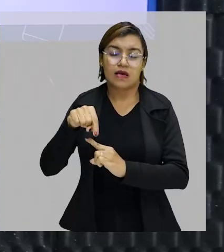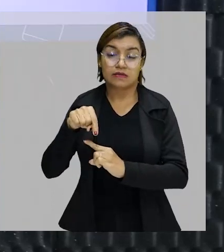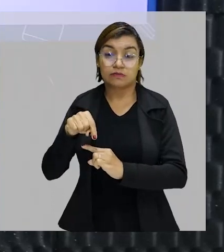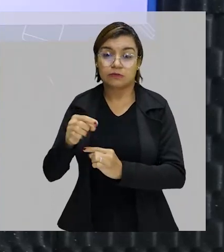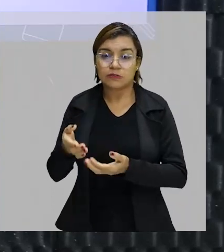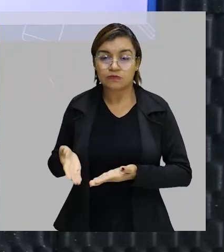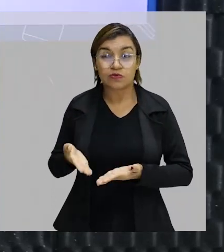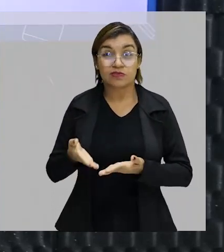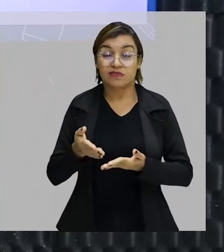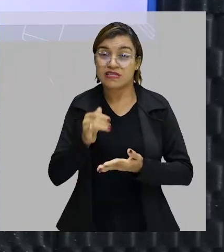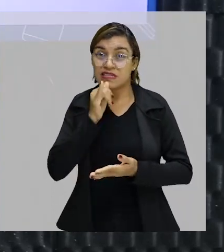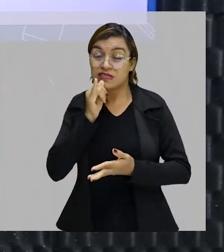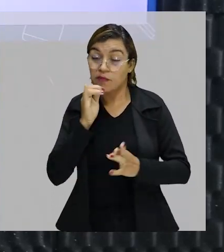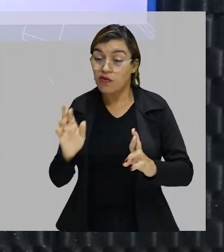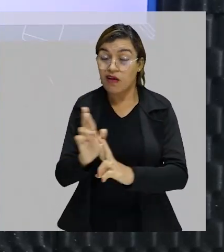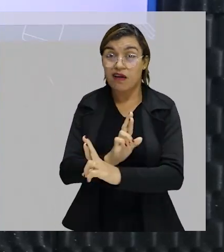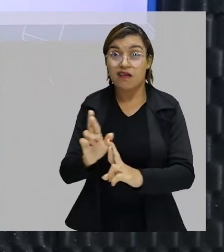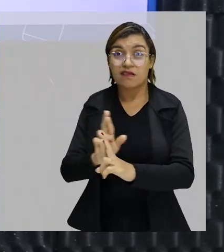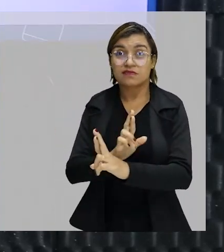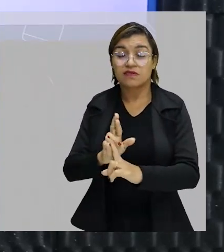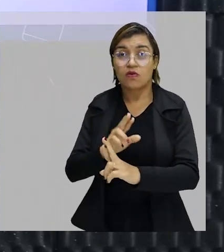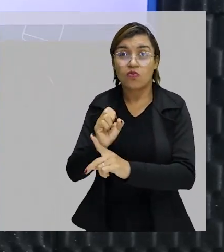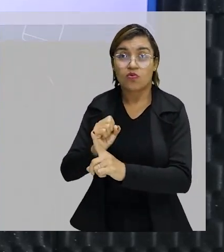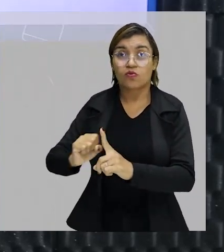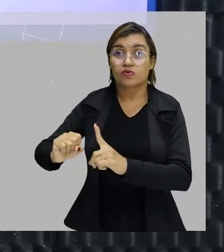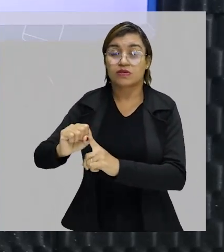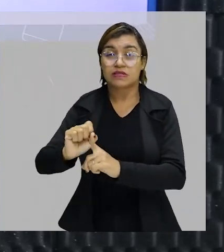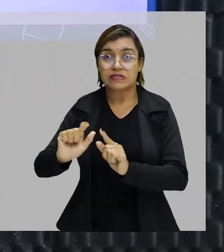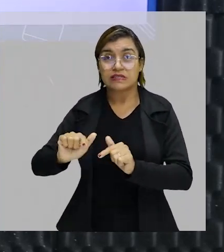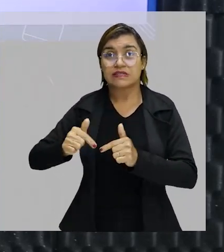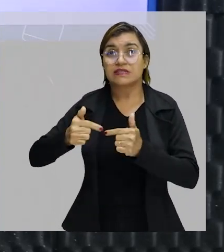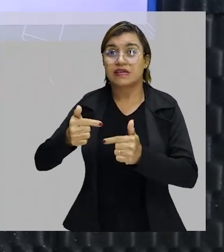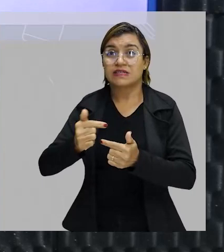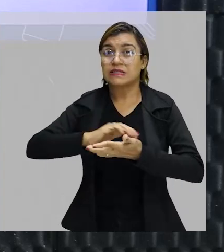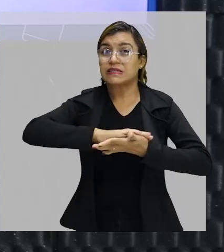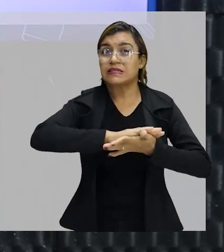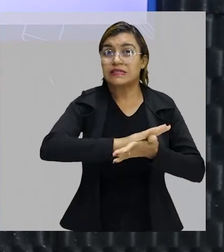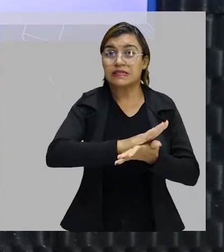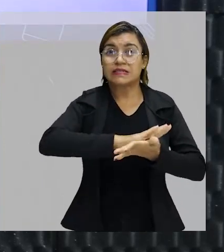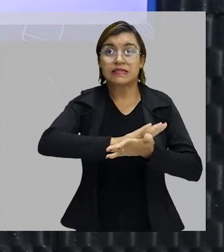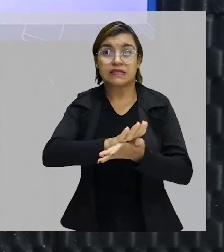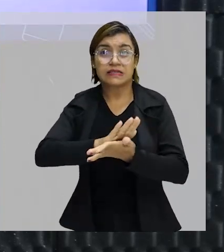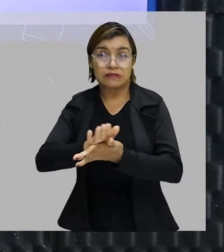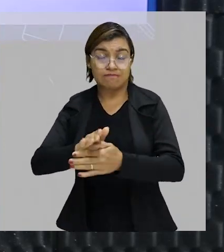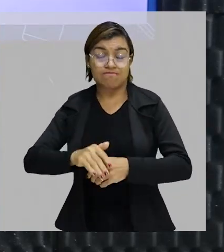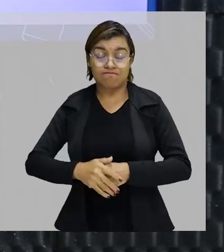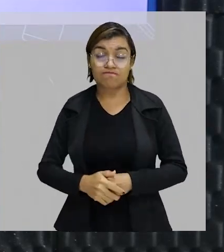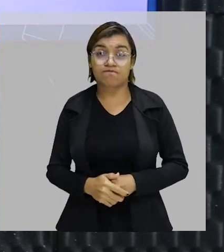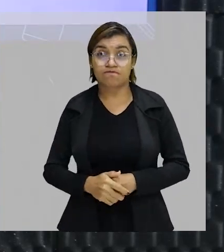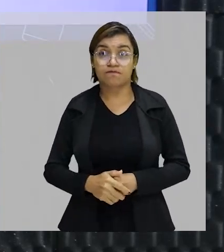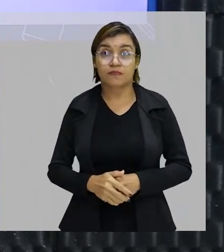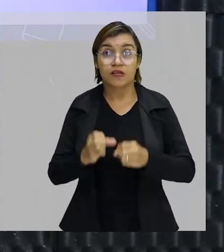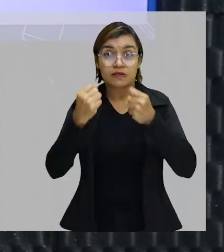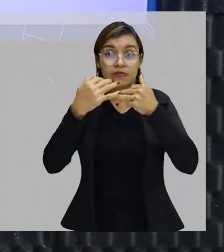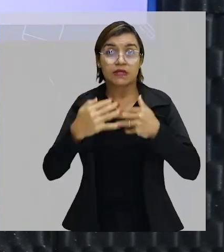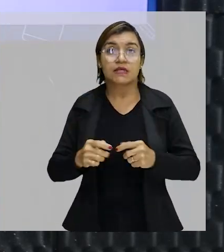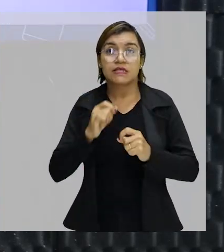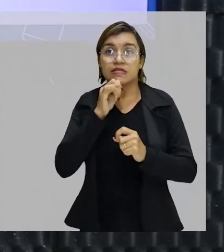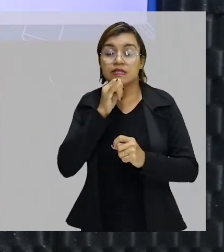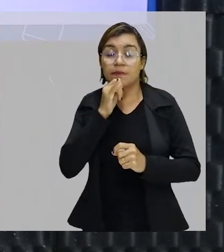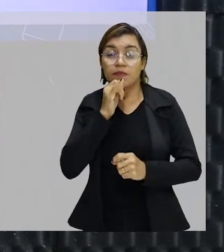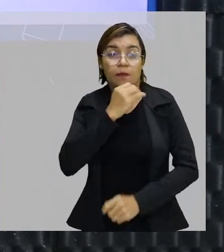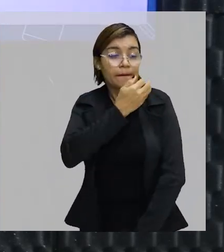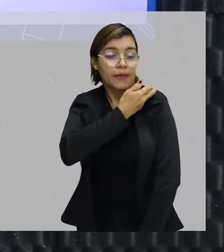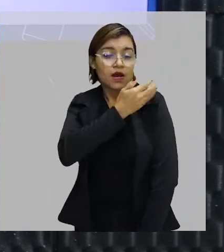motivar, em relação a esse grupo social, atos discriminatórios. É como eu te falei, é como se o